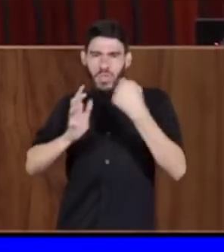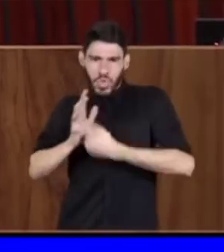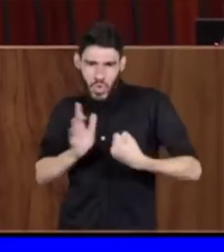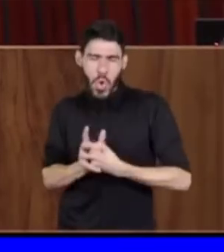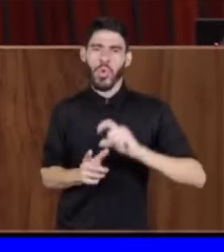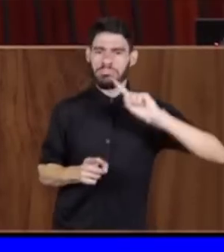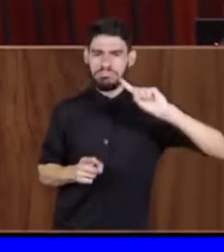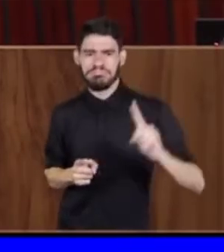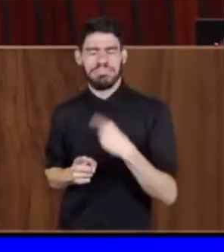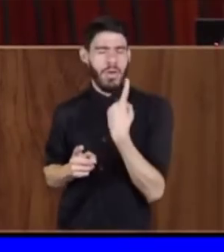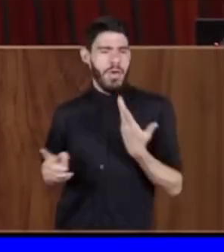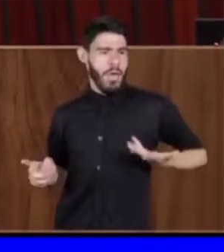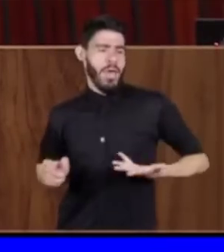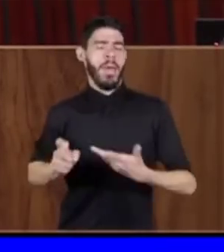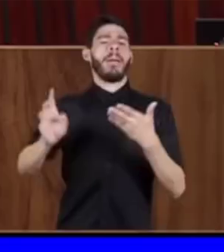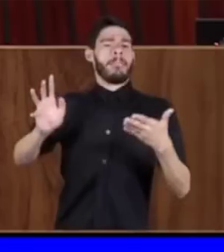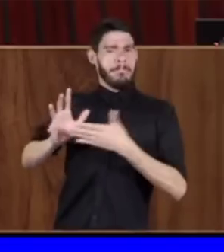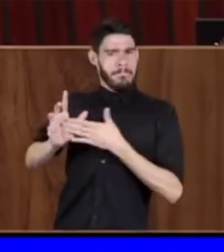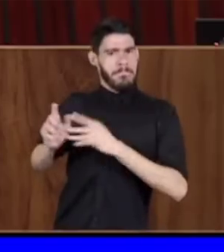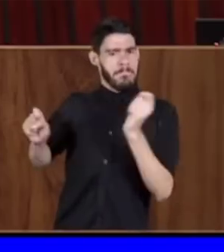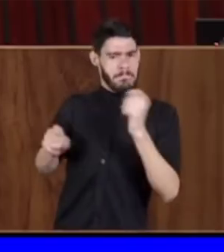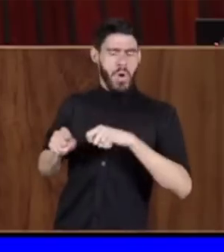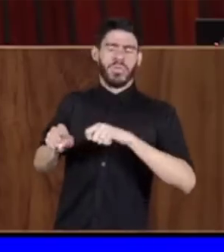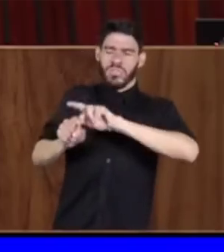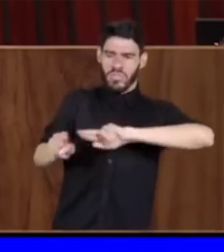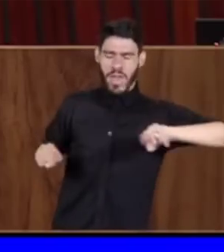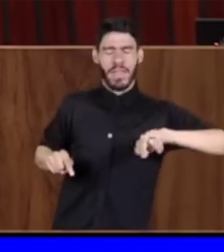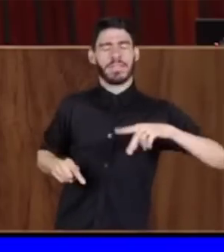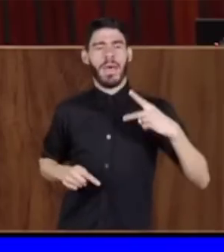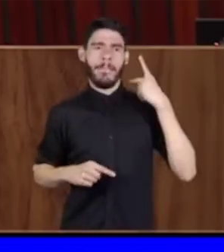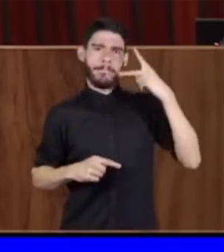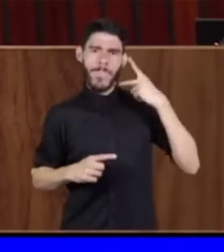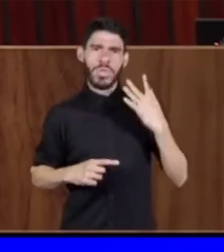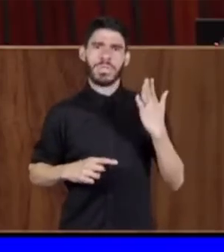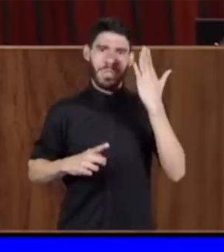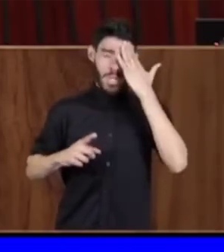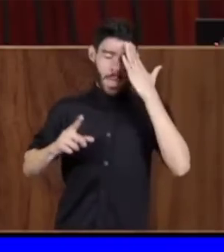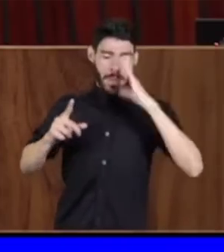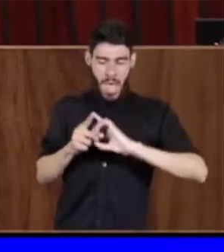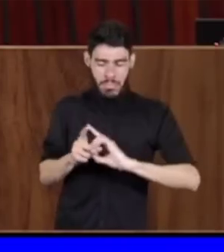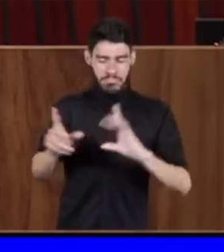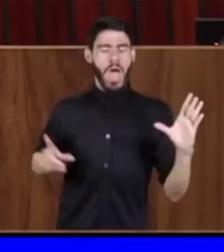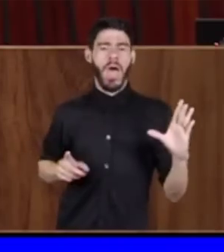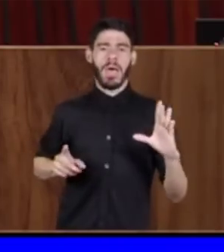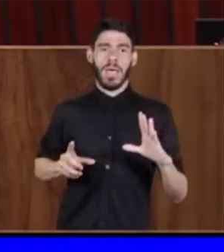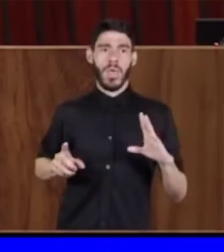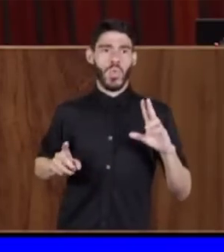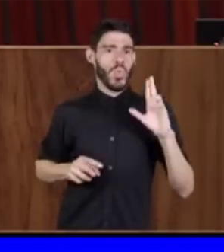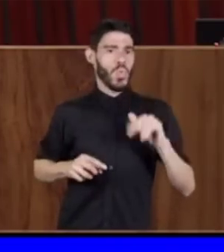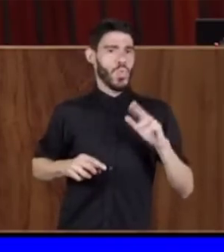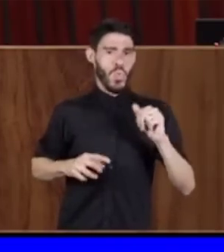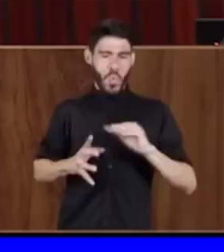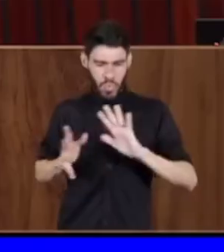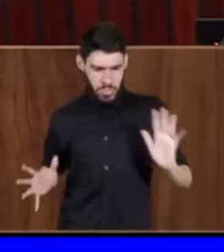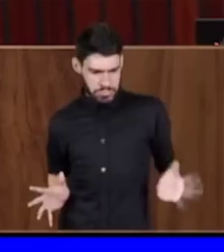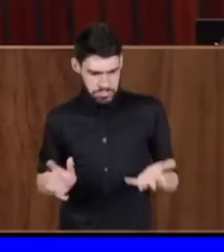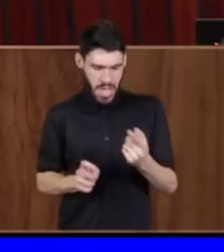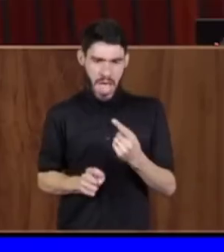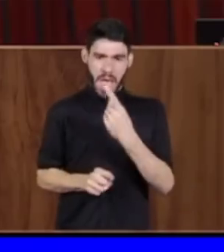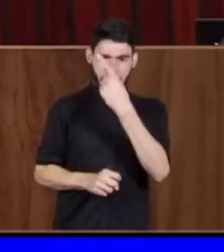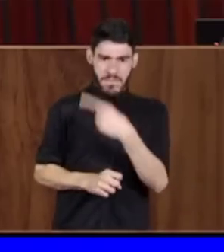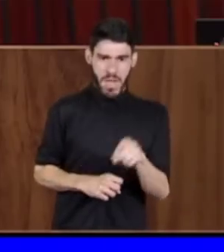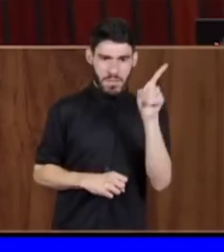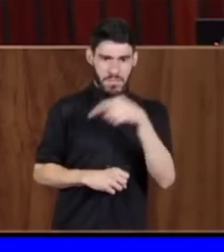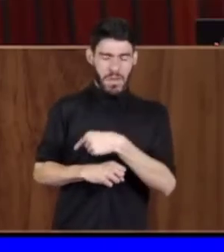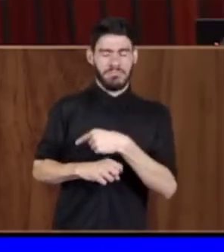as divergências políticas salutares à democracia, jamais servir para conclamar a eliminação